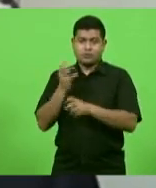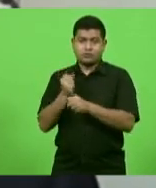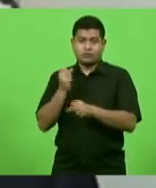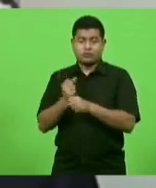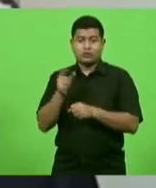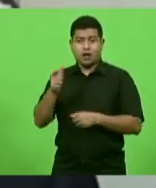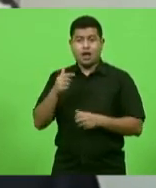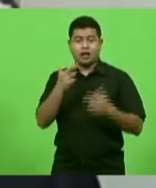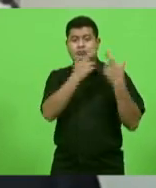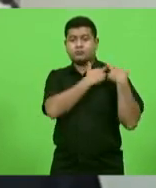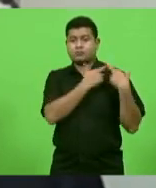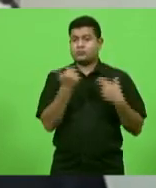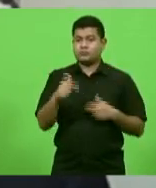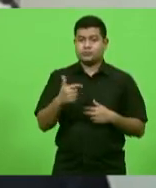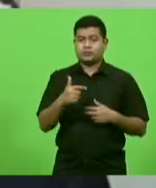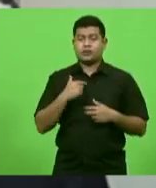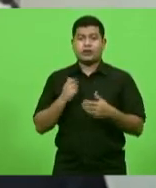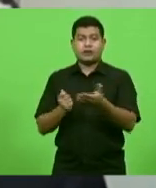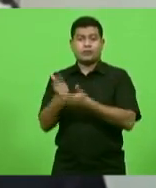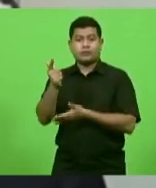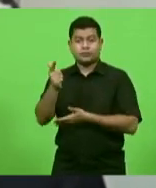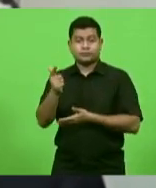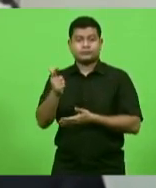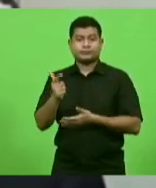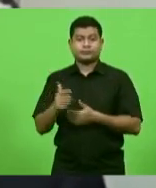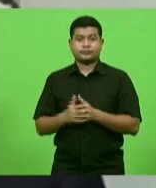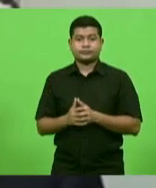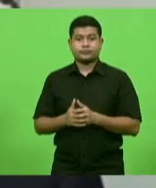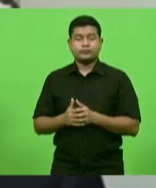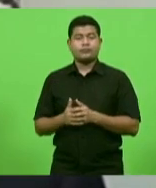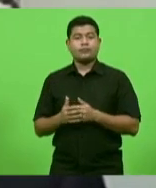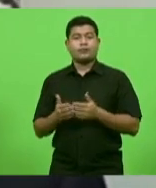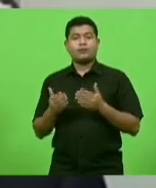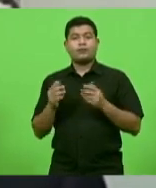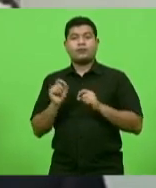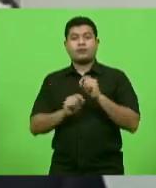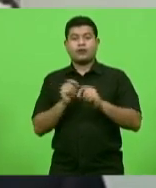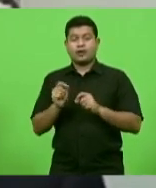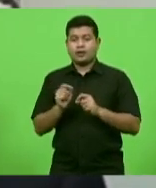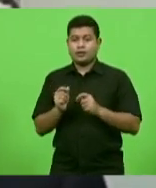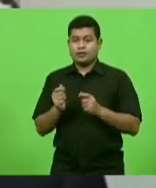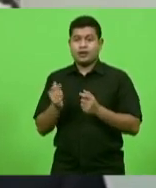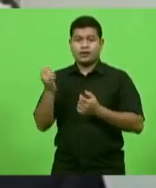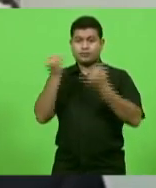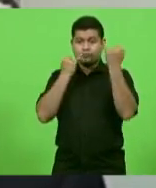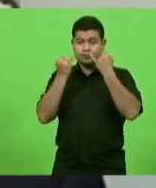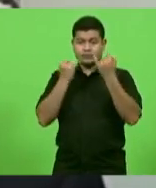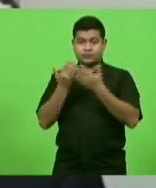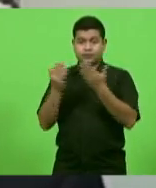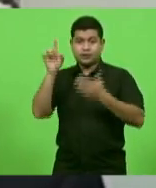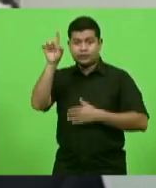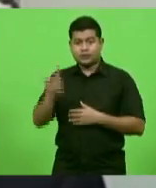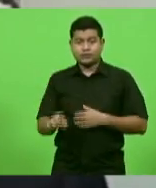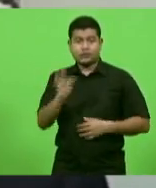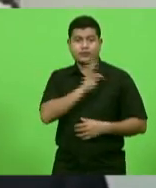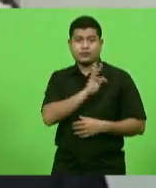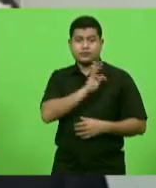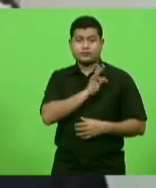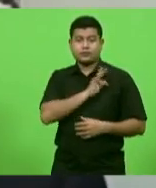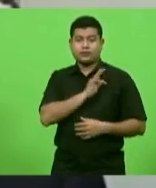pela aquisição destes equipamentos com base nas informações levantadas pela diretoria